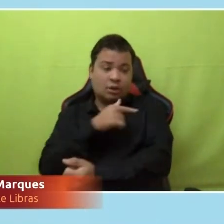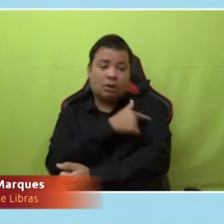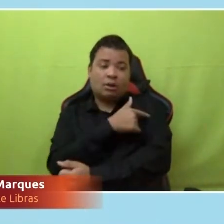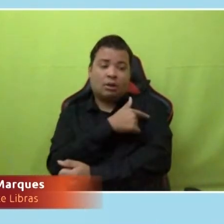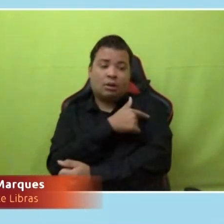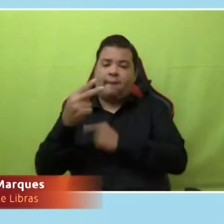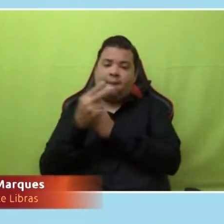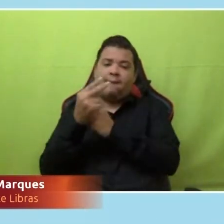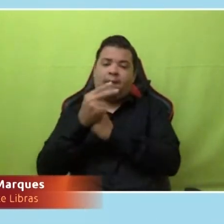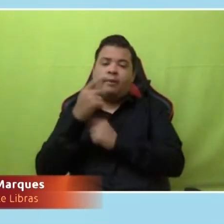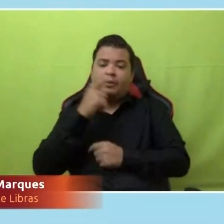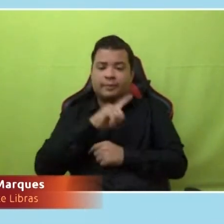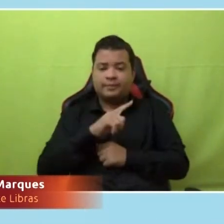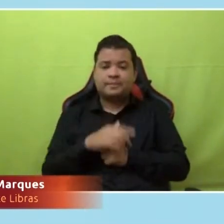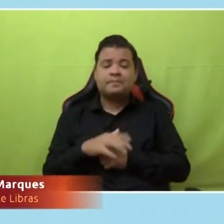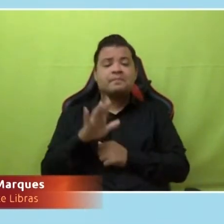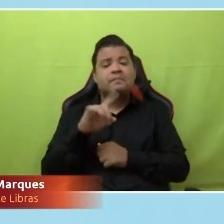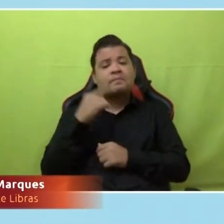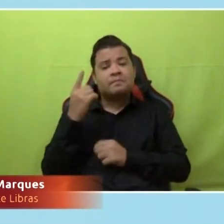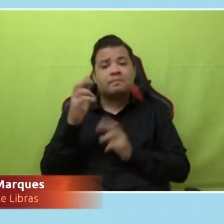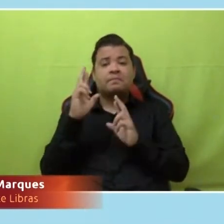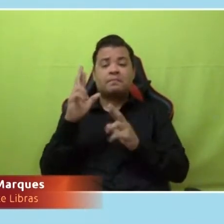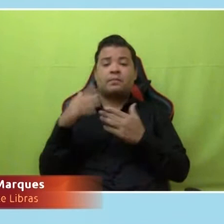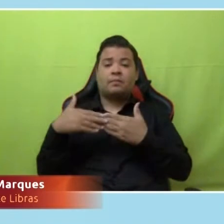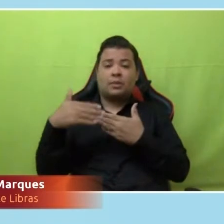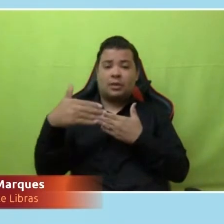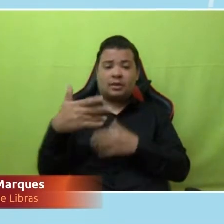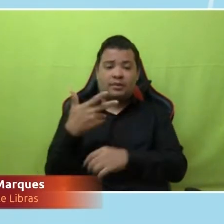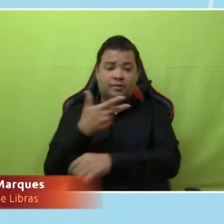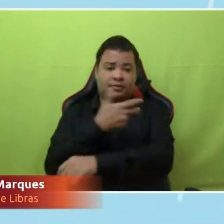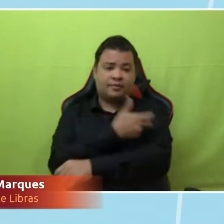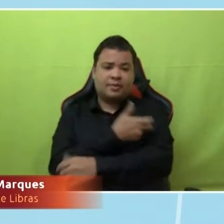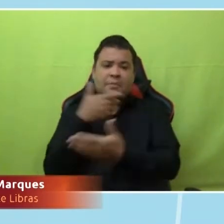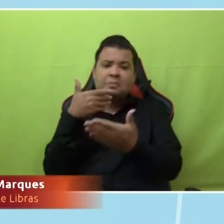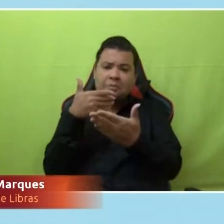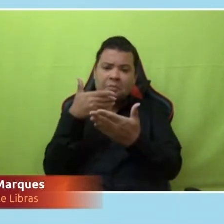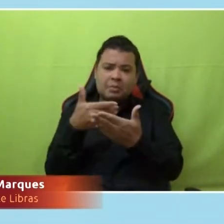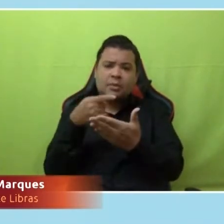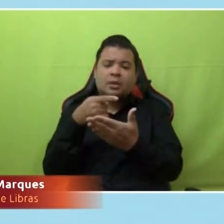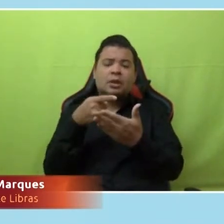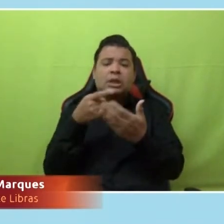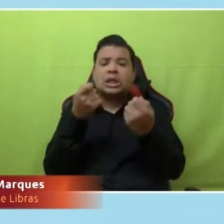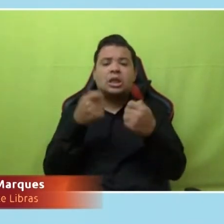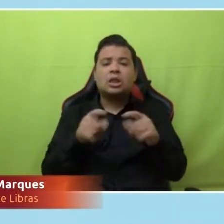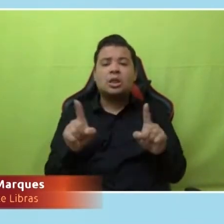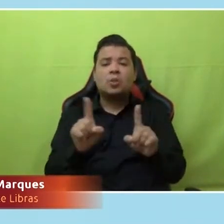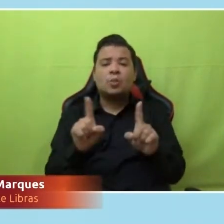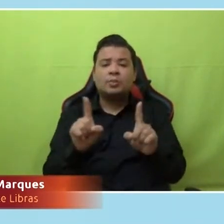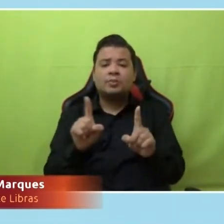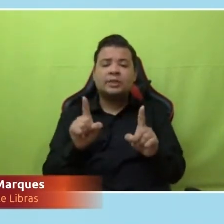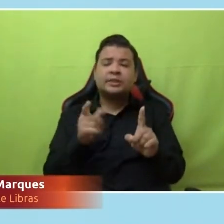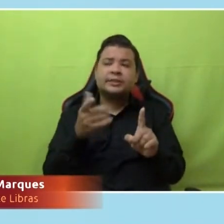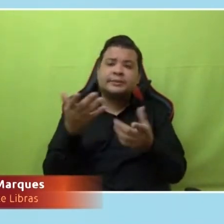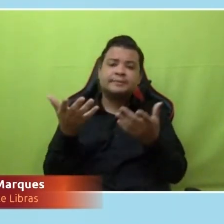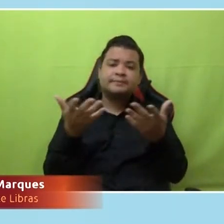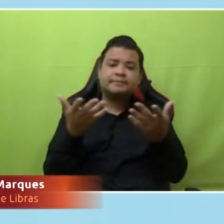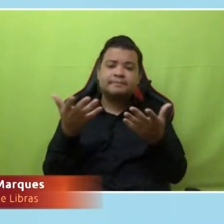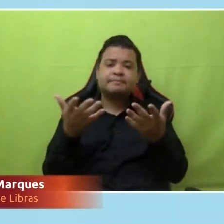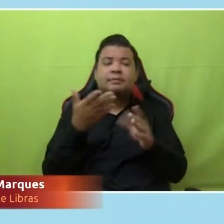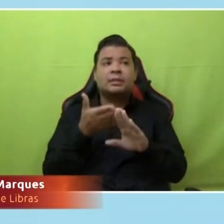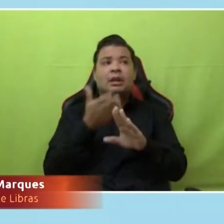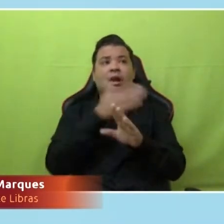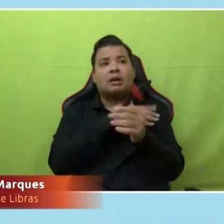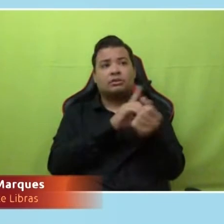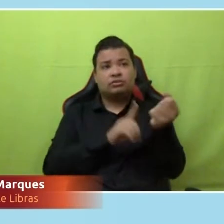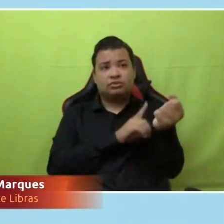outras vacinas que estão próximas de registro não tenham essa necessidade de ter tido dengue antes, para que a gente